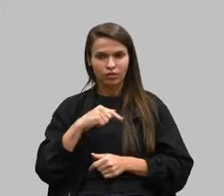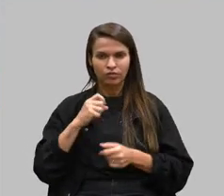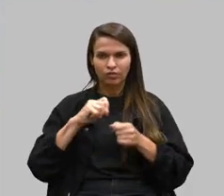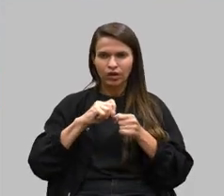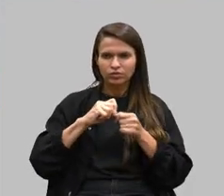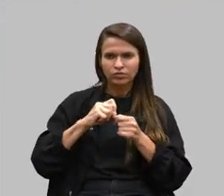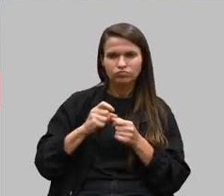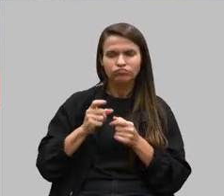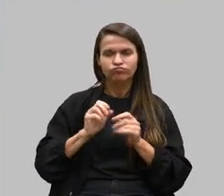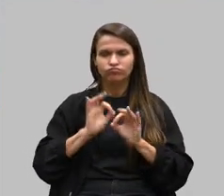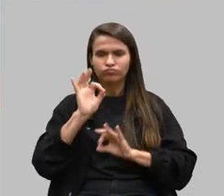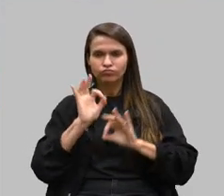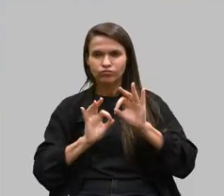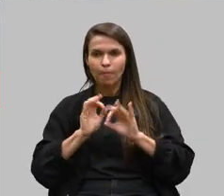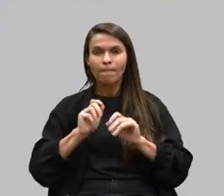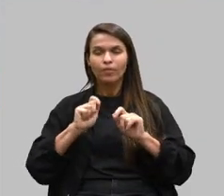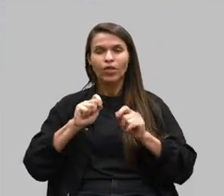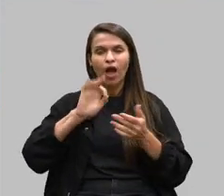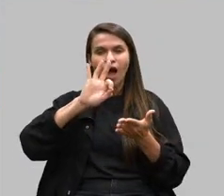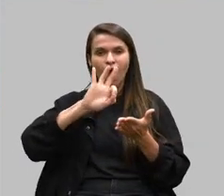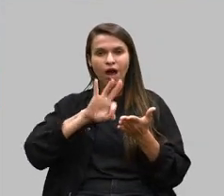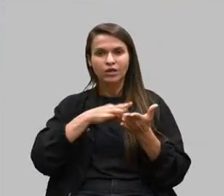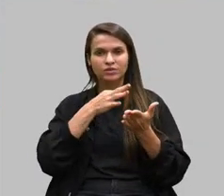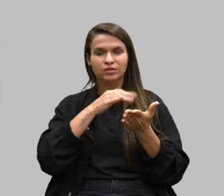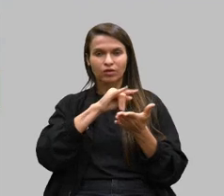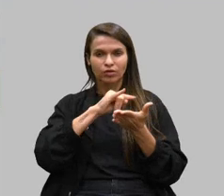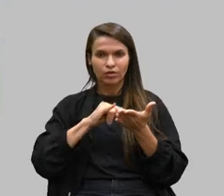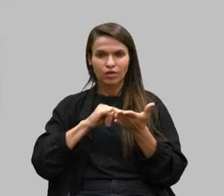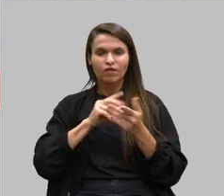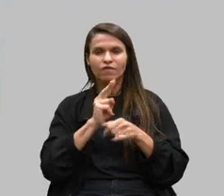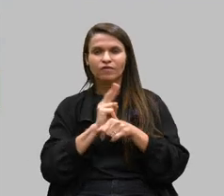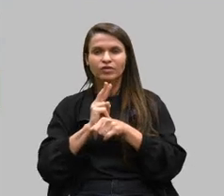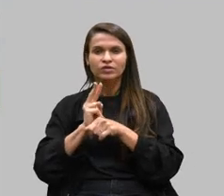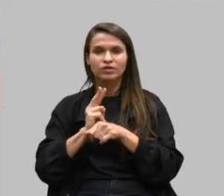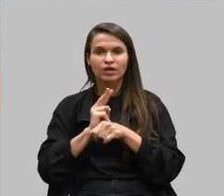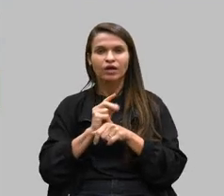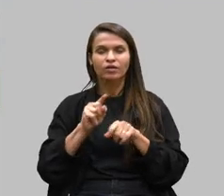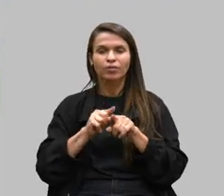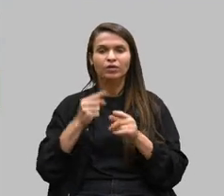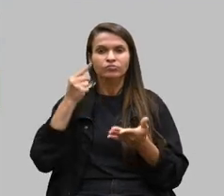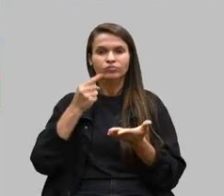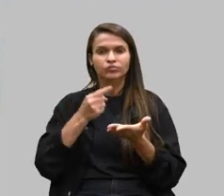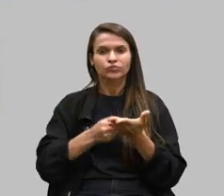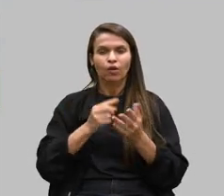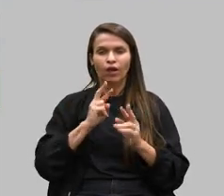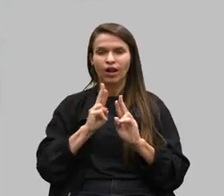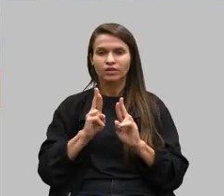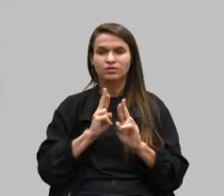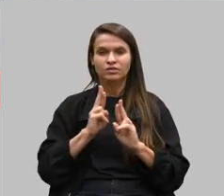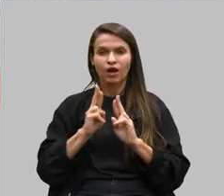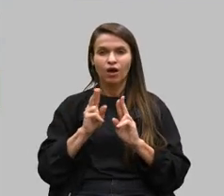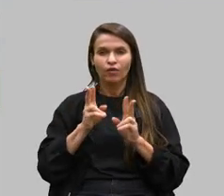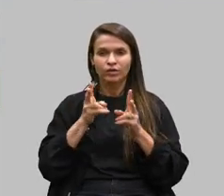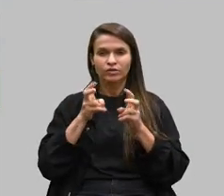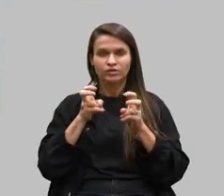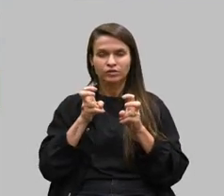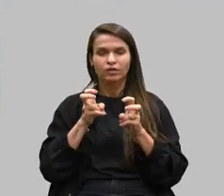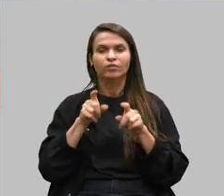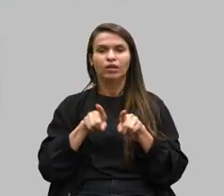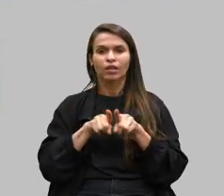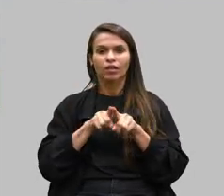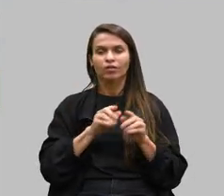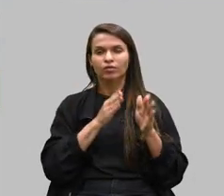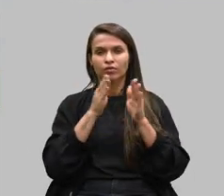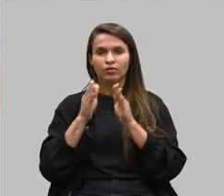envelopamento e poder assinar um termo aditivo e ali fiscalizar o efetivo cumprimento com relação a isso paralelo a renovação do FCA